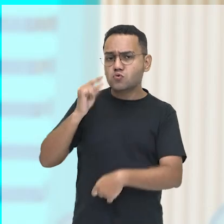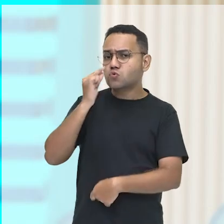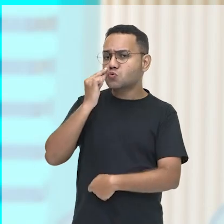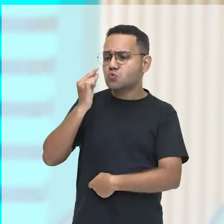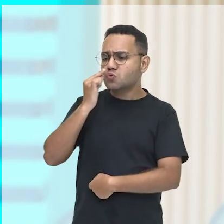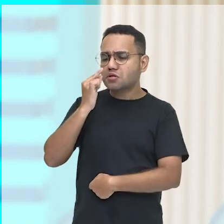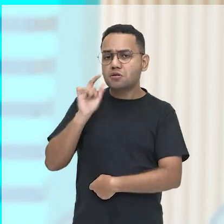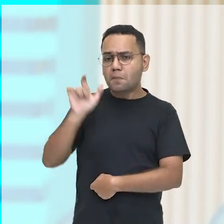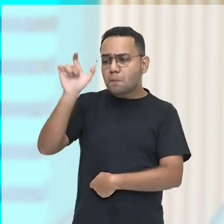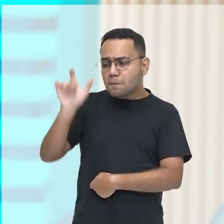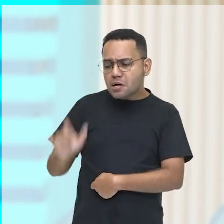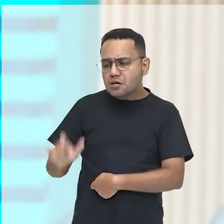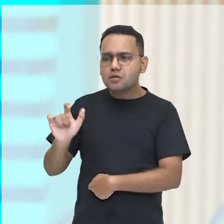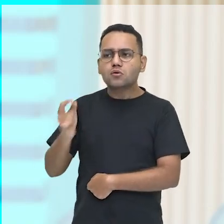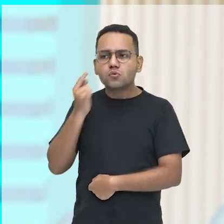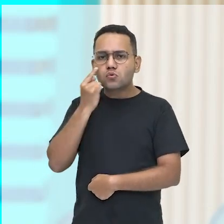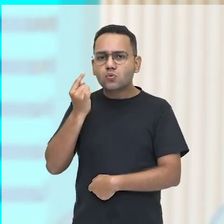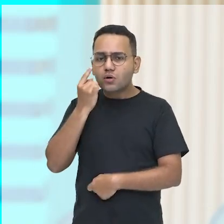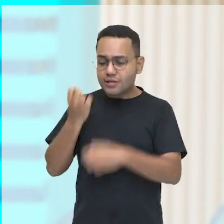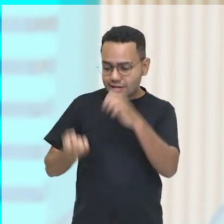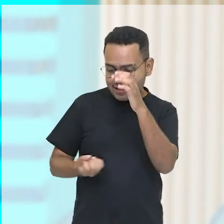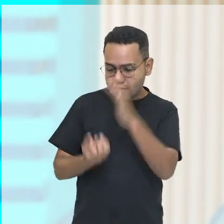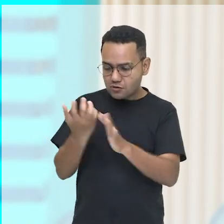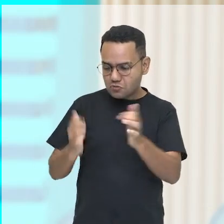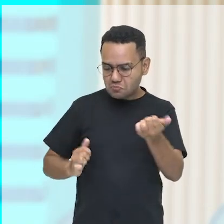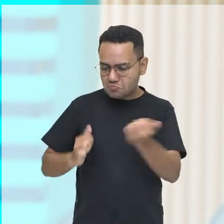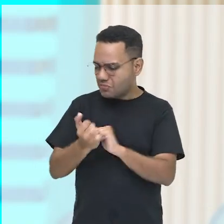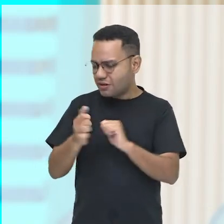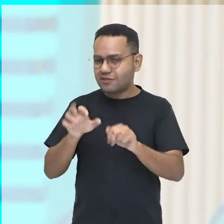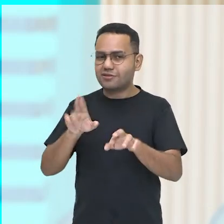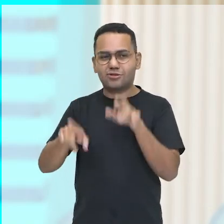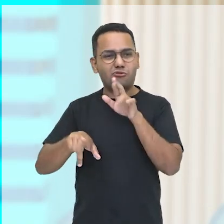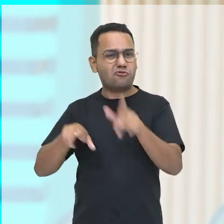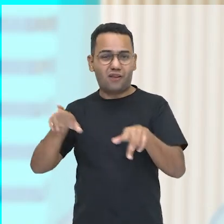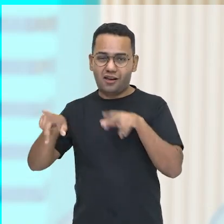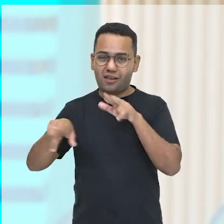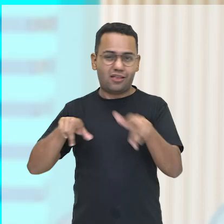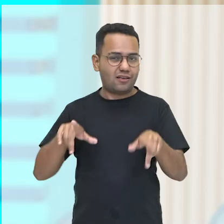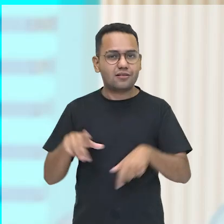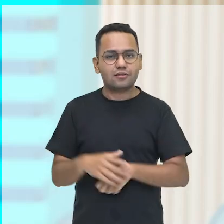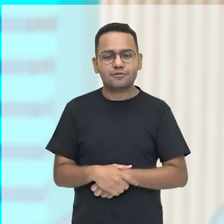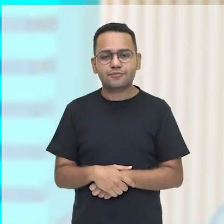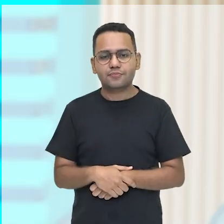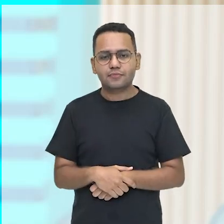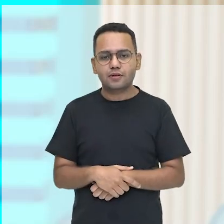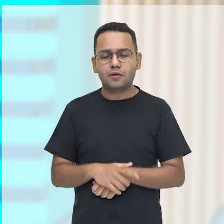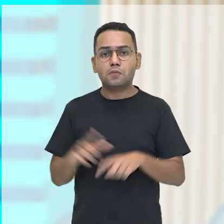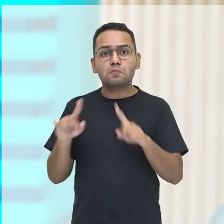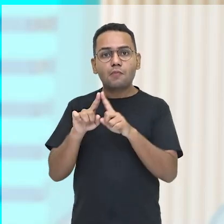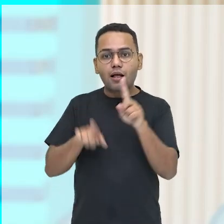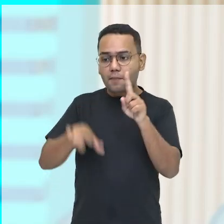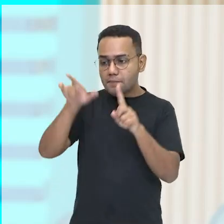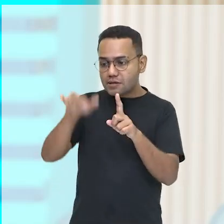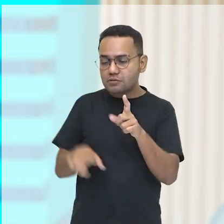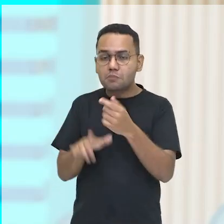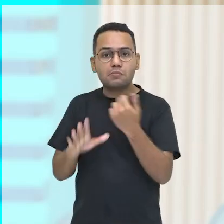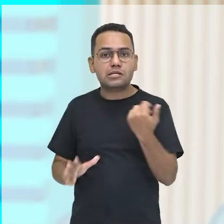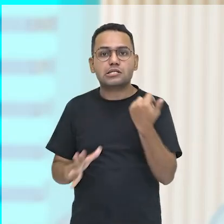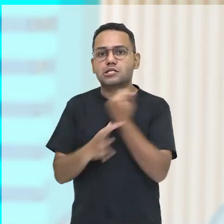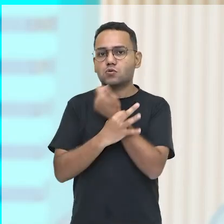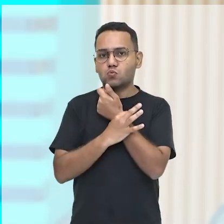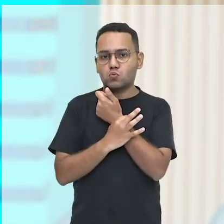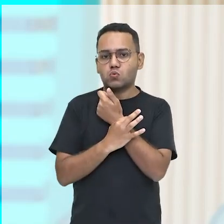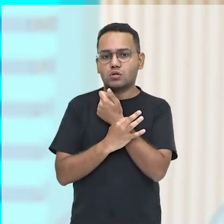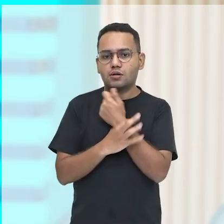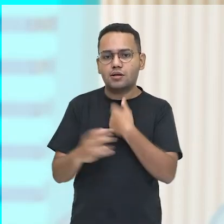em criar uma atividade diferente, onde os esportistas pudessem se sentir mais seguros e evitar